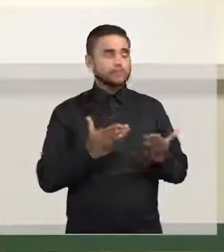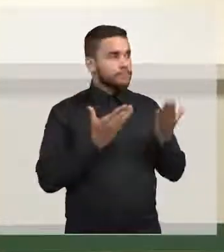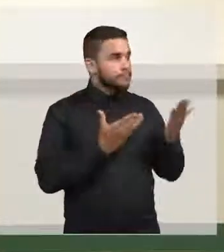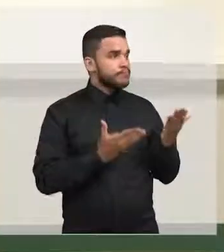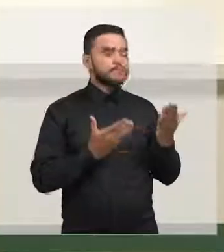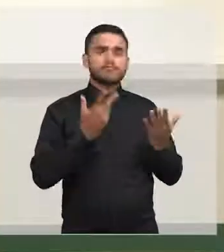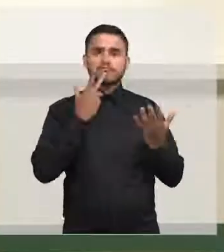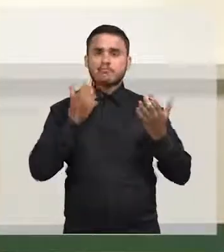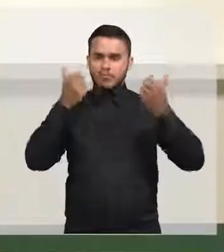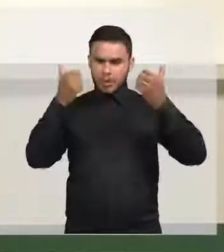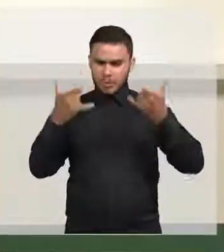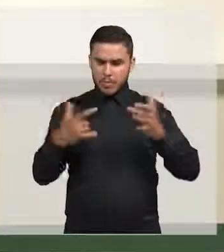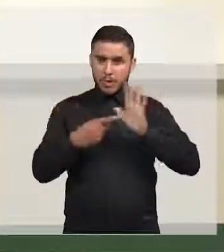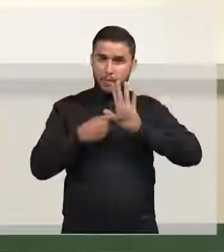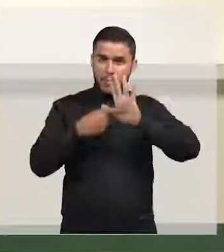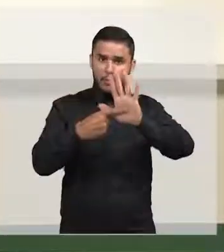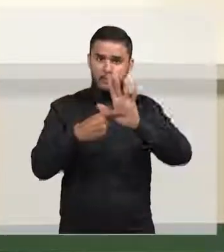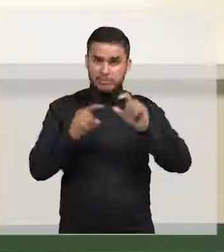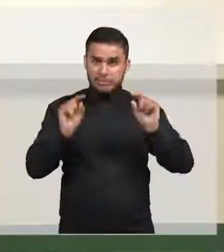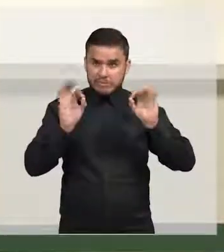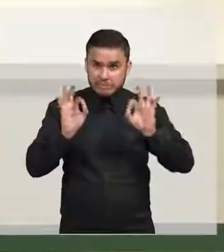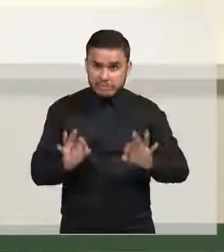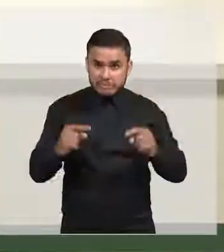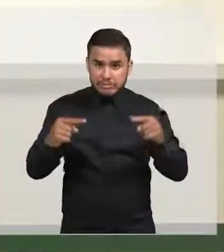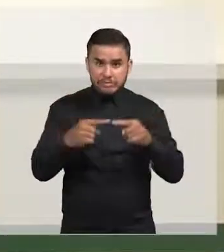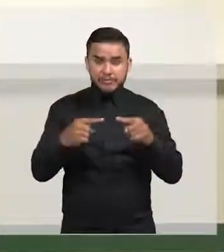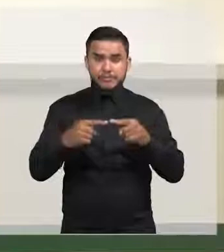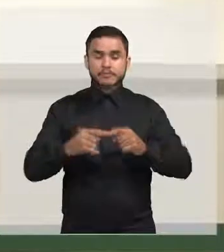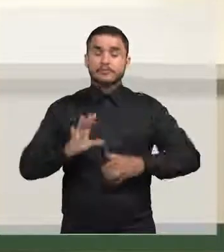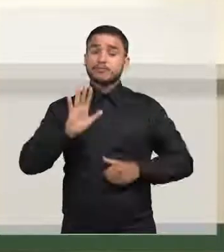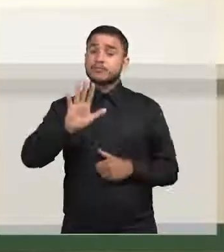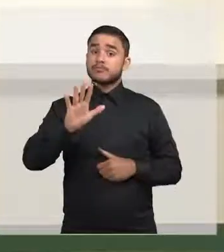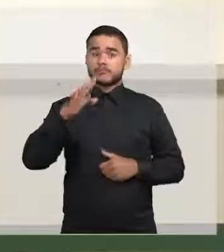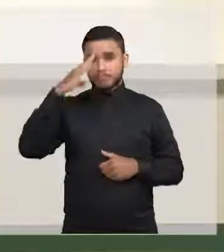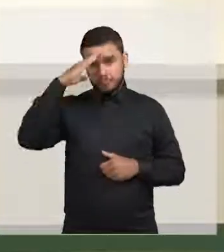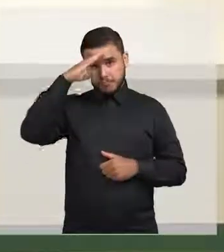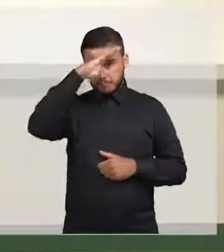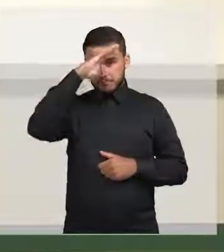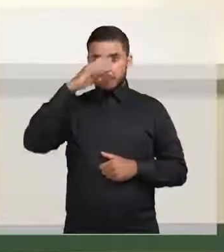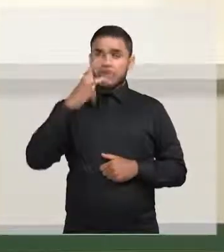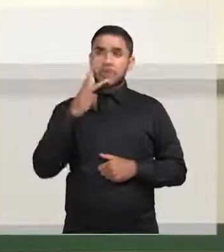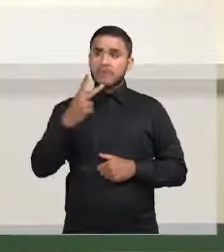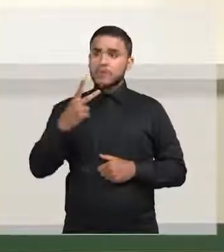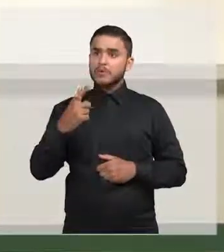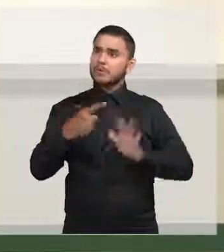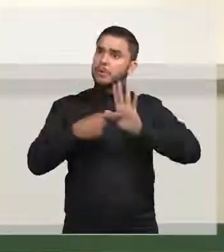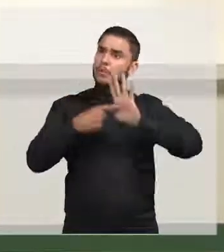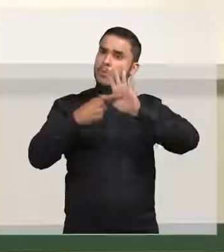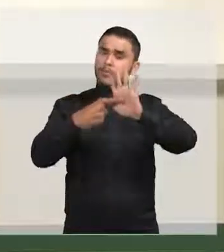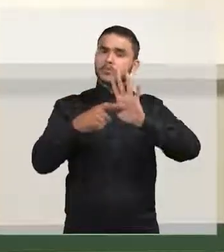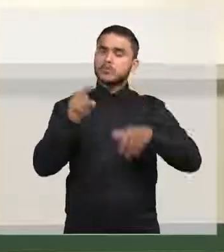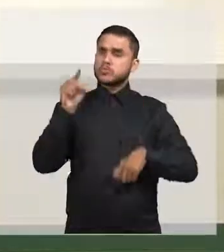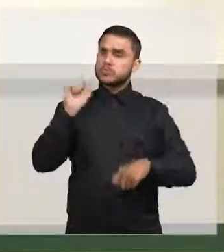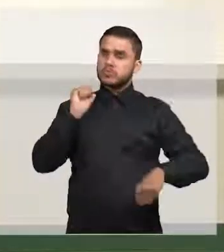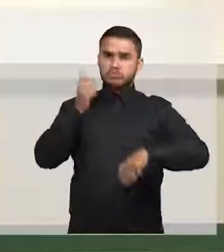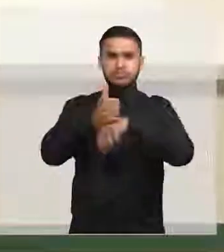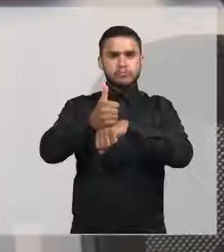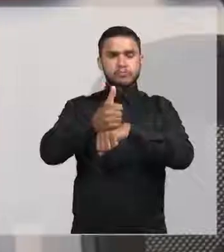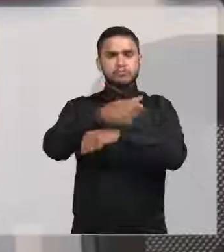Controladoria Geral da União, com o Ministério da Transparência, né? São 4 ministérios e vai ser fundido em